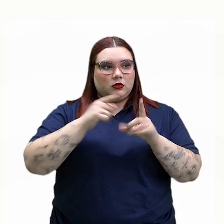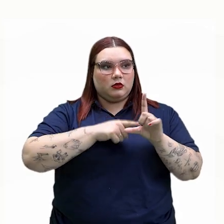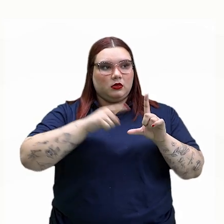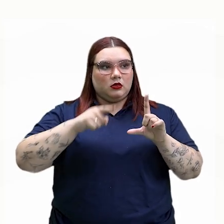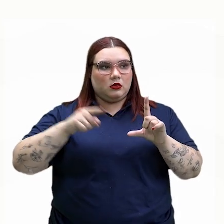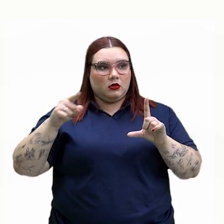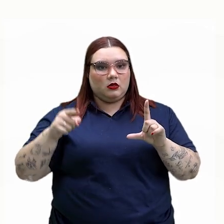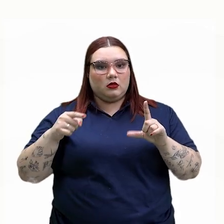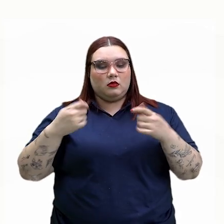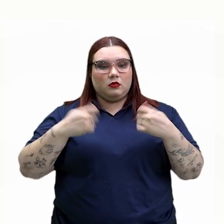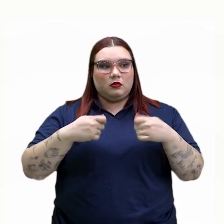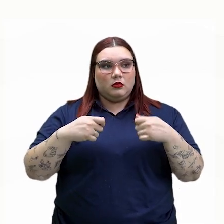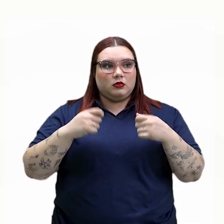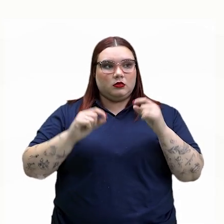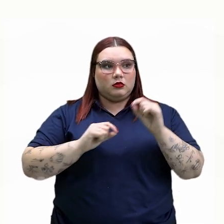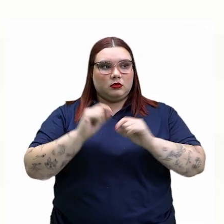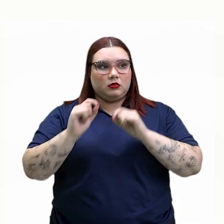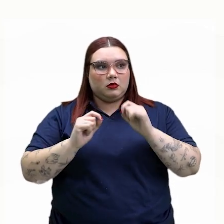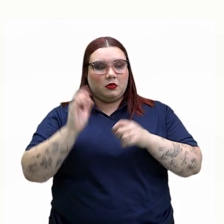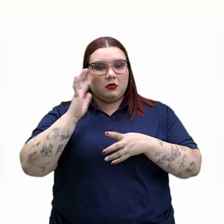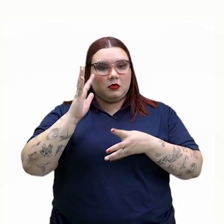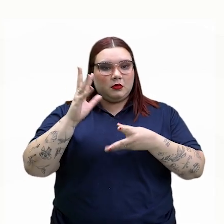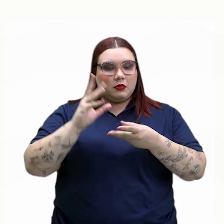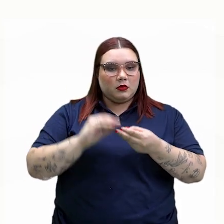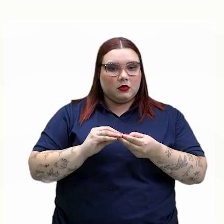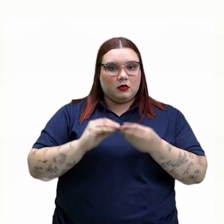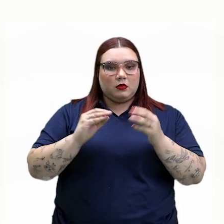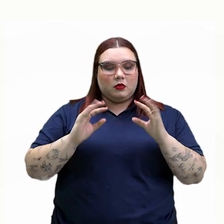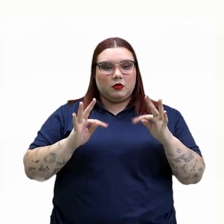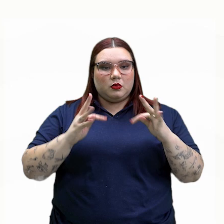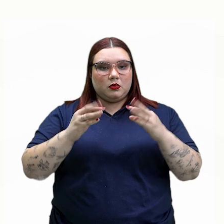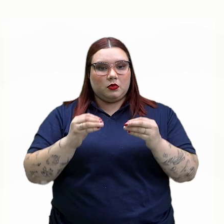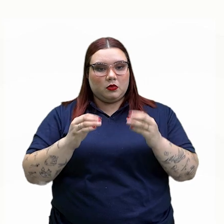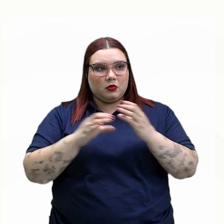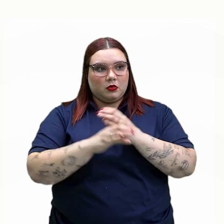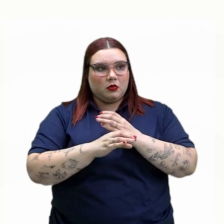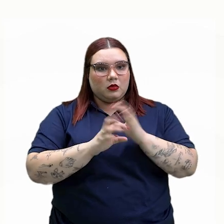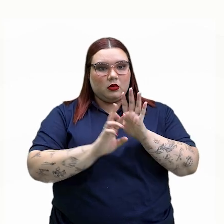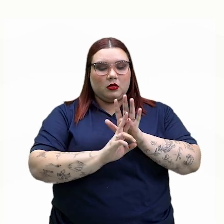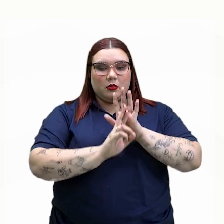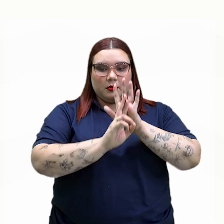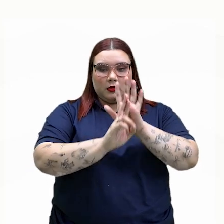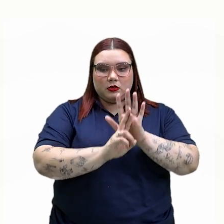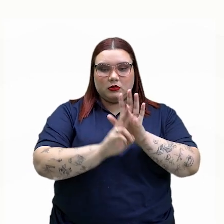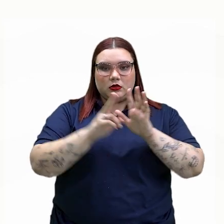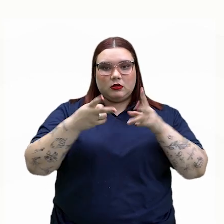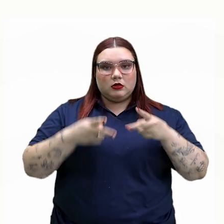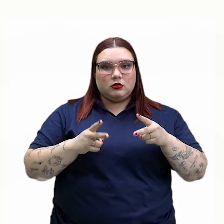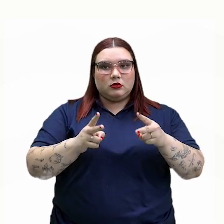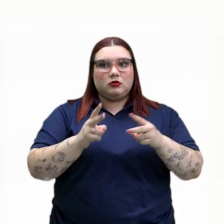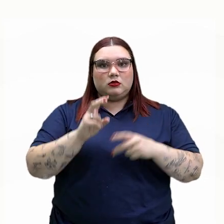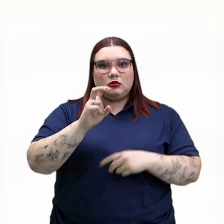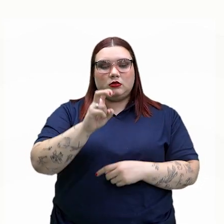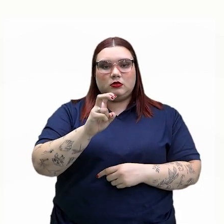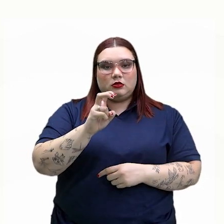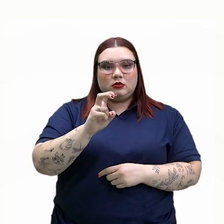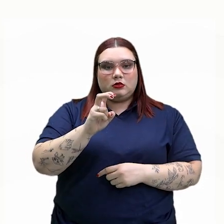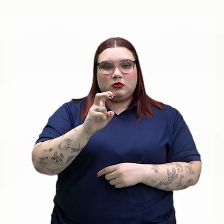eu preciso, primeiro, entender que o meu todo representa sempre